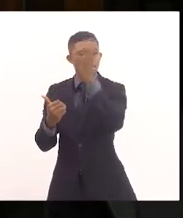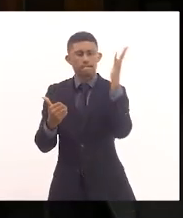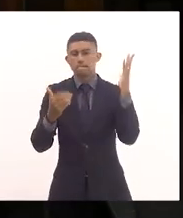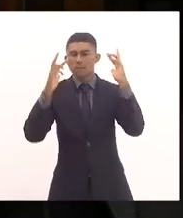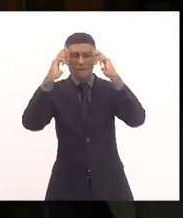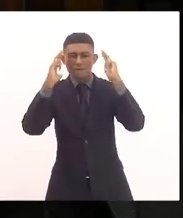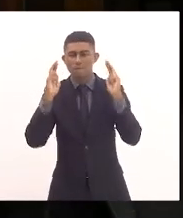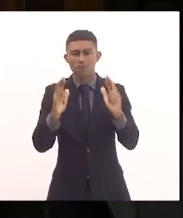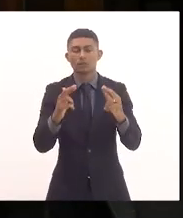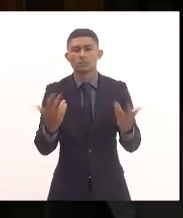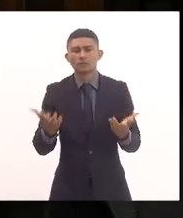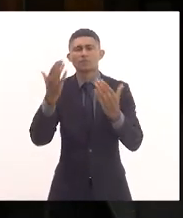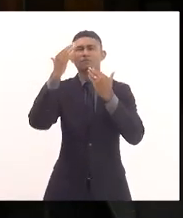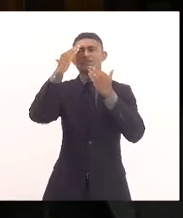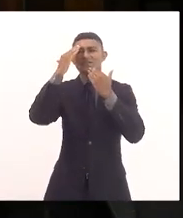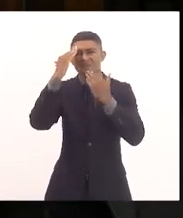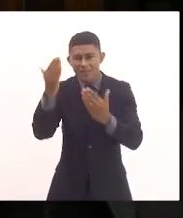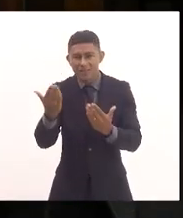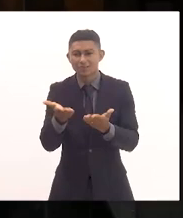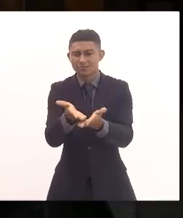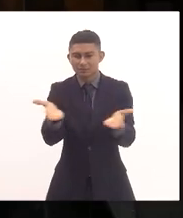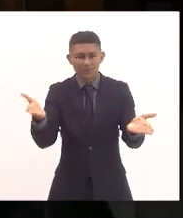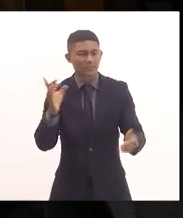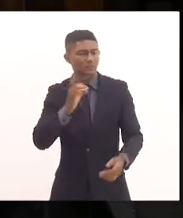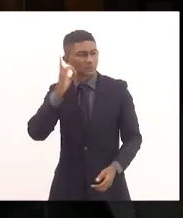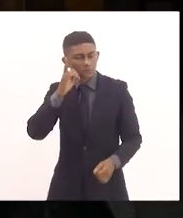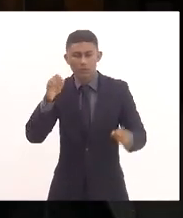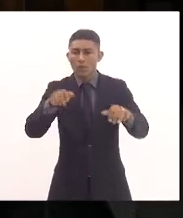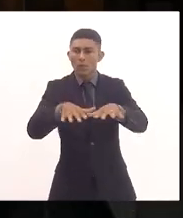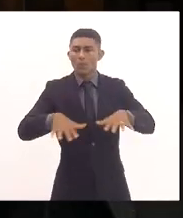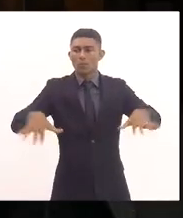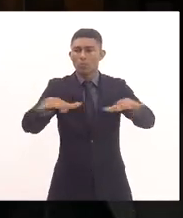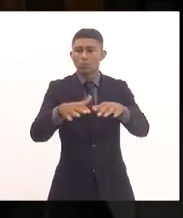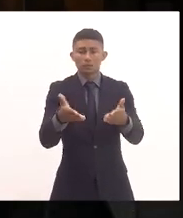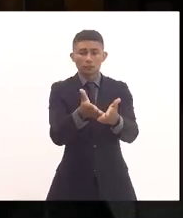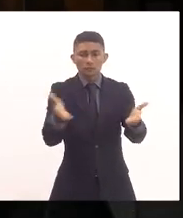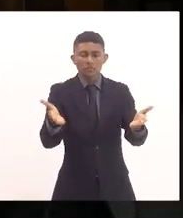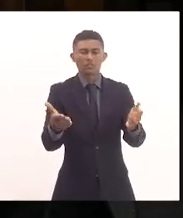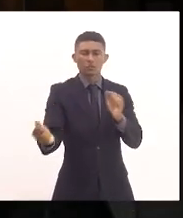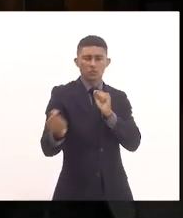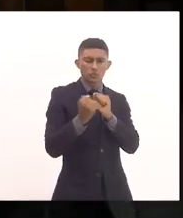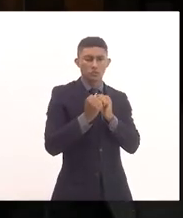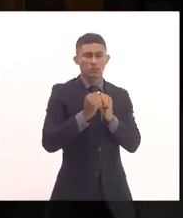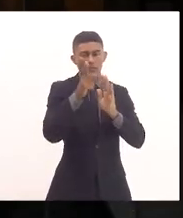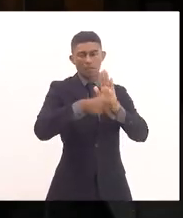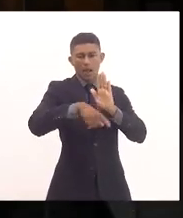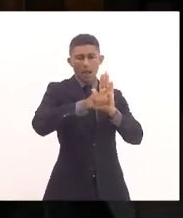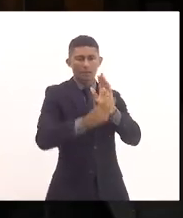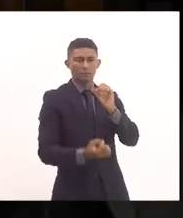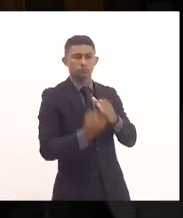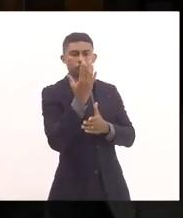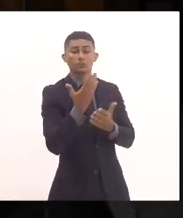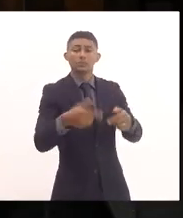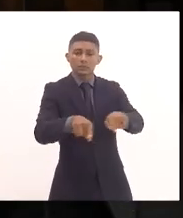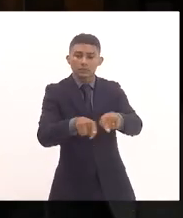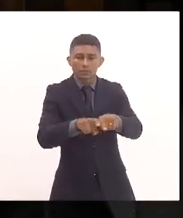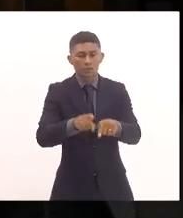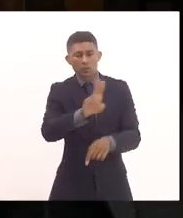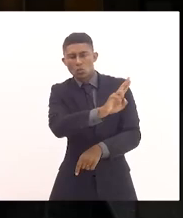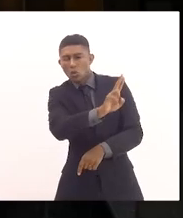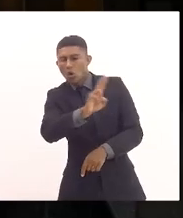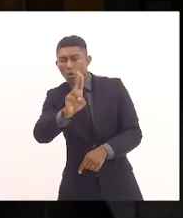eu quero agradecer a todas e todos os deputados que se incorporaram a esse projeto, pedindo coautoria